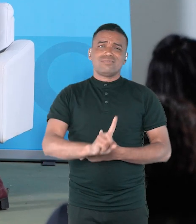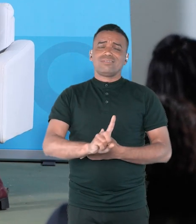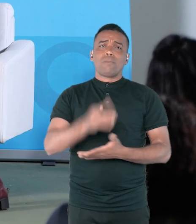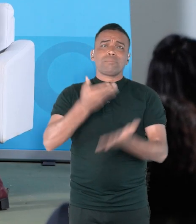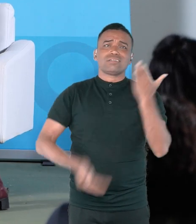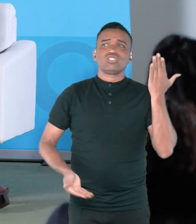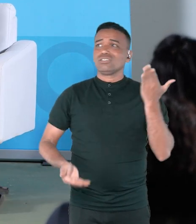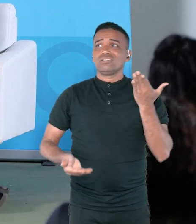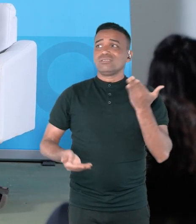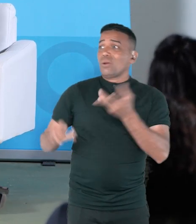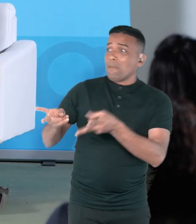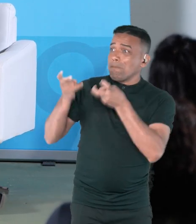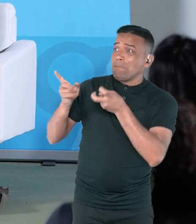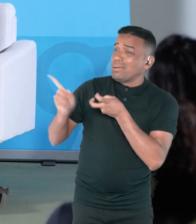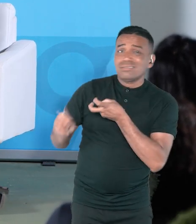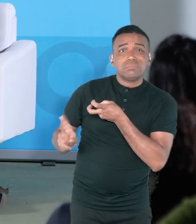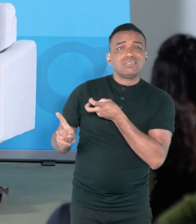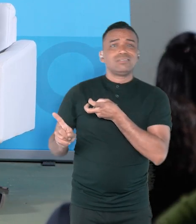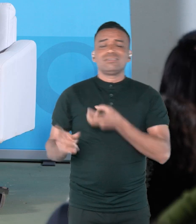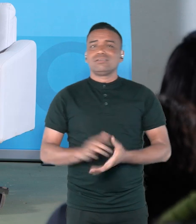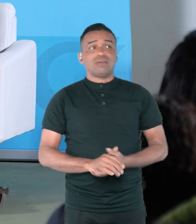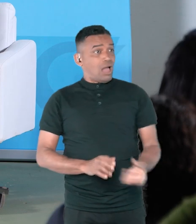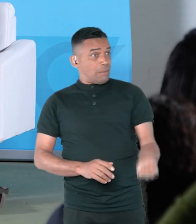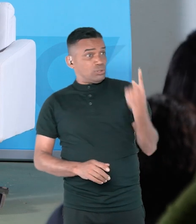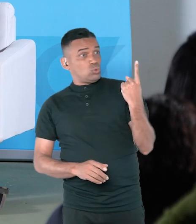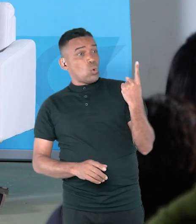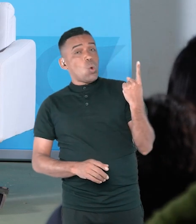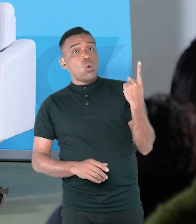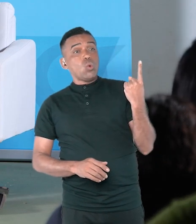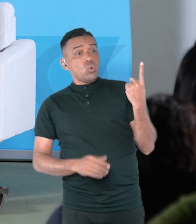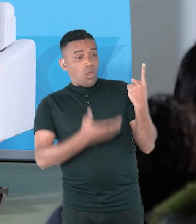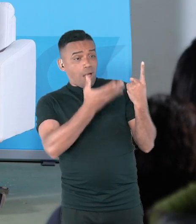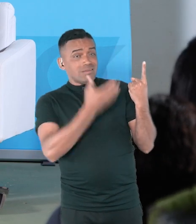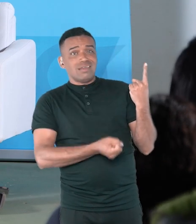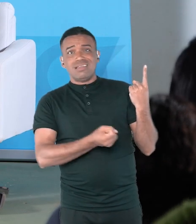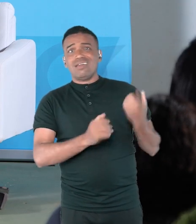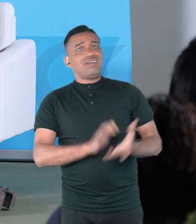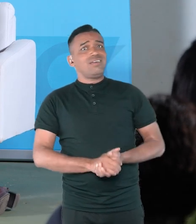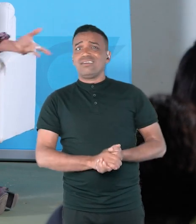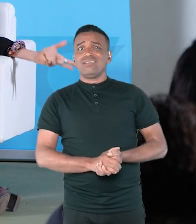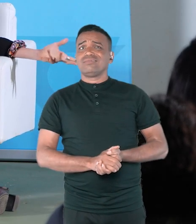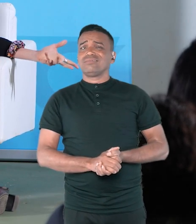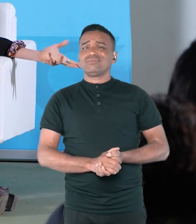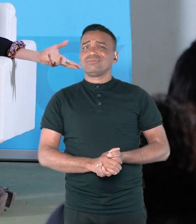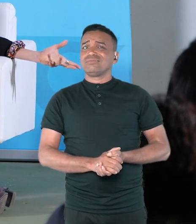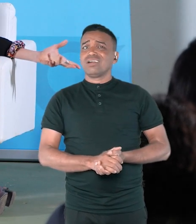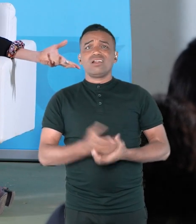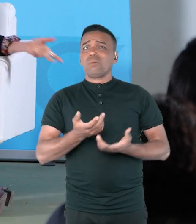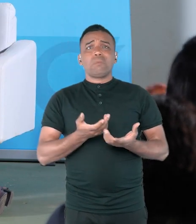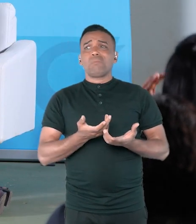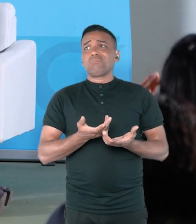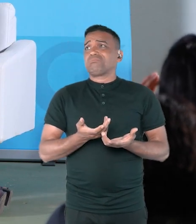vi? O que eu não percebi? Os absurdos com os quais eu compactuei, sem me dar conta que